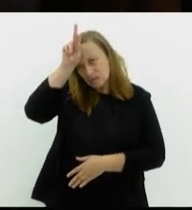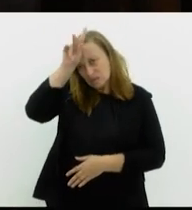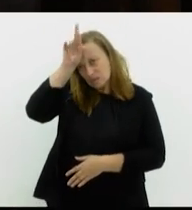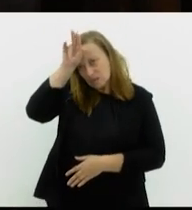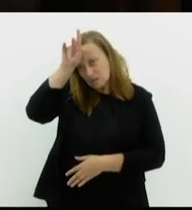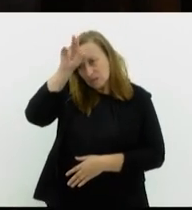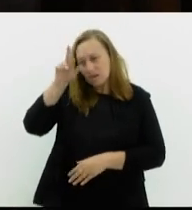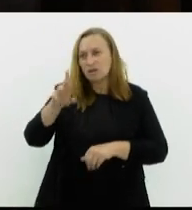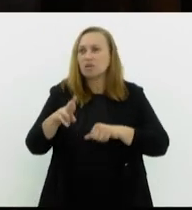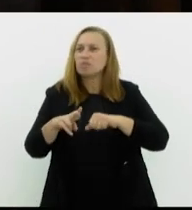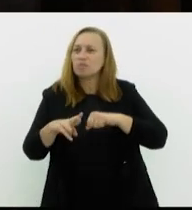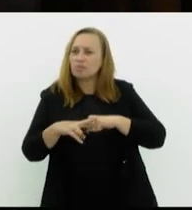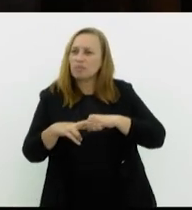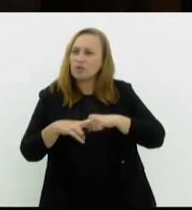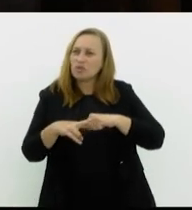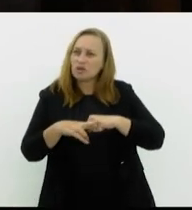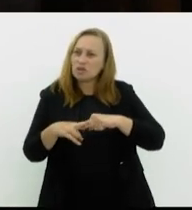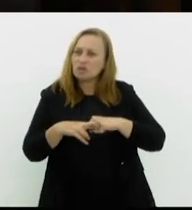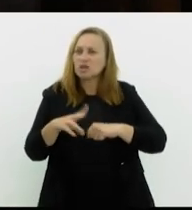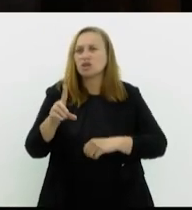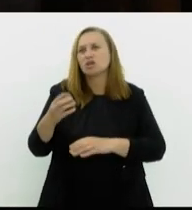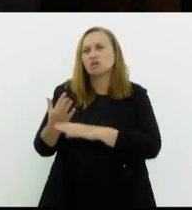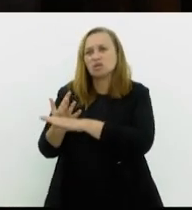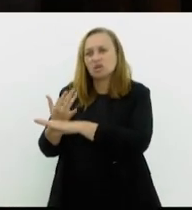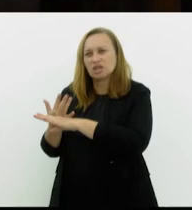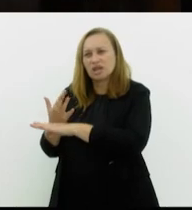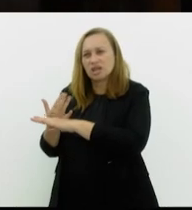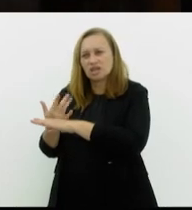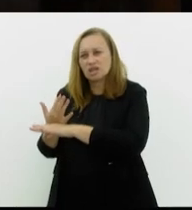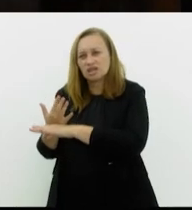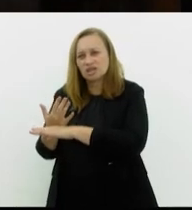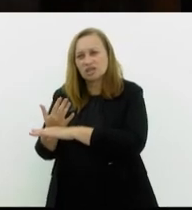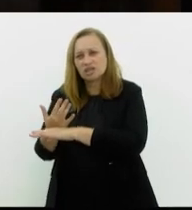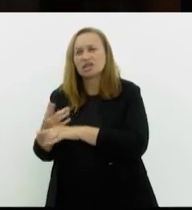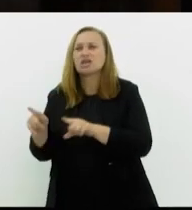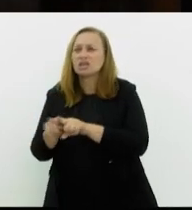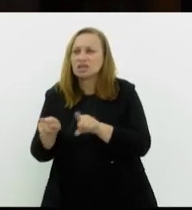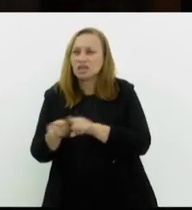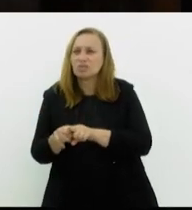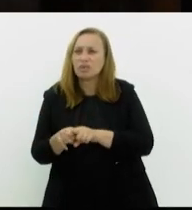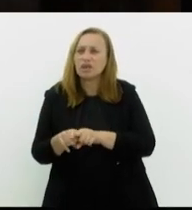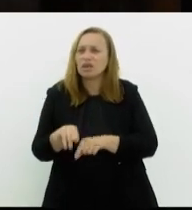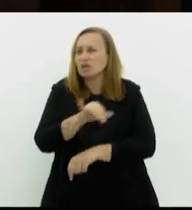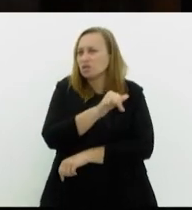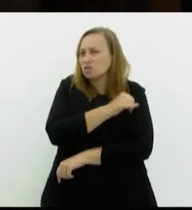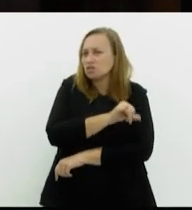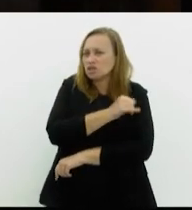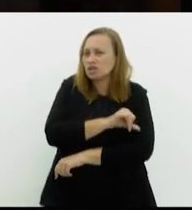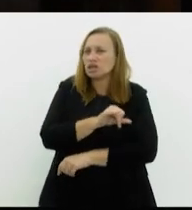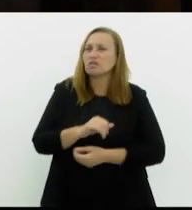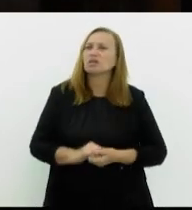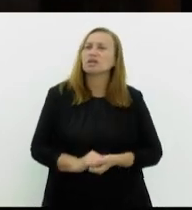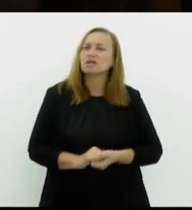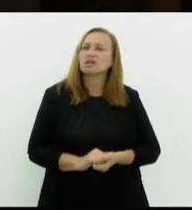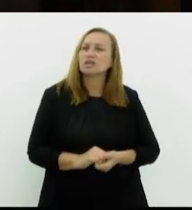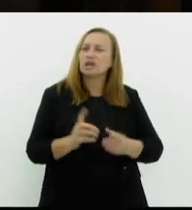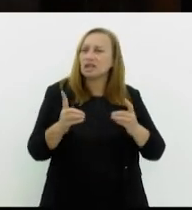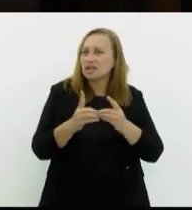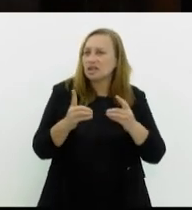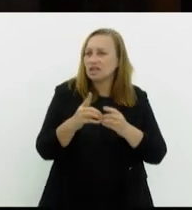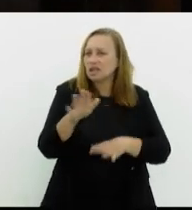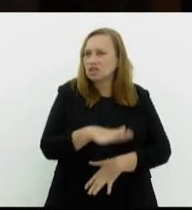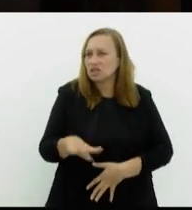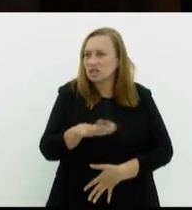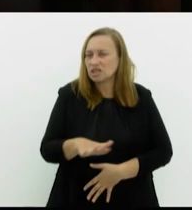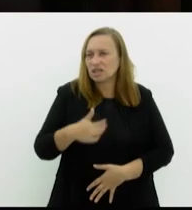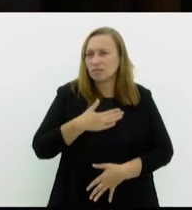Roxo, no município de Duque de Caxias e também no município do Rio de Janeiro, que tem atendido as crianças da